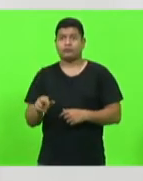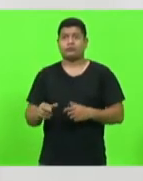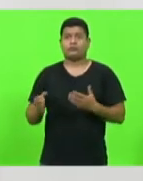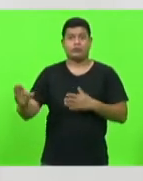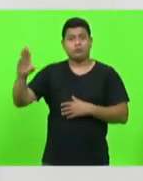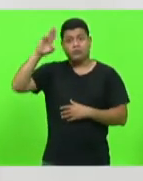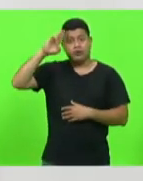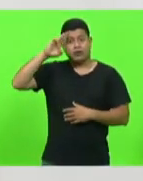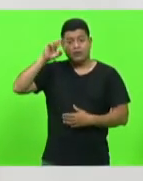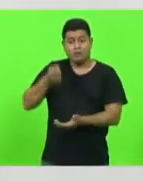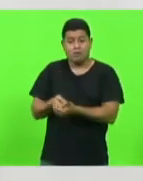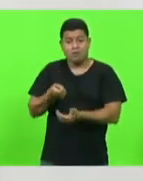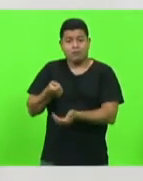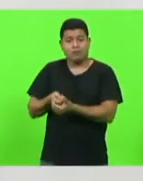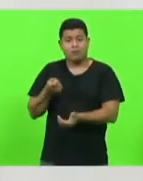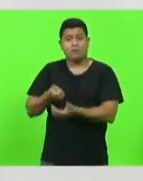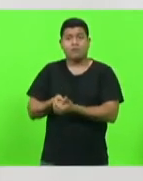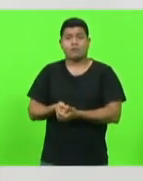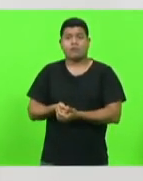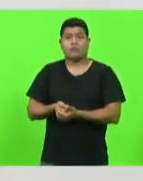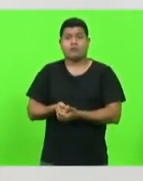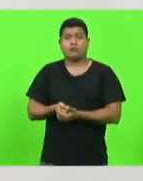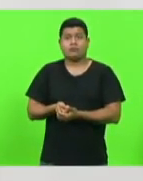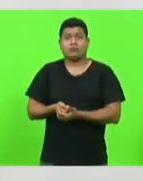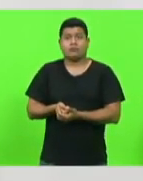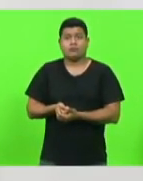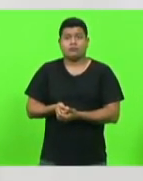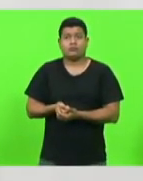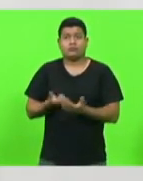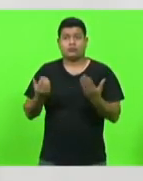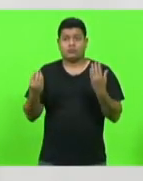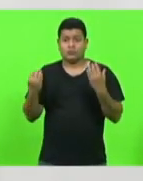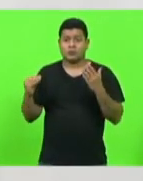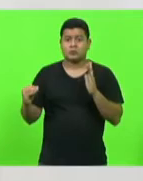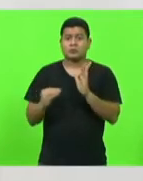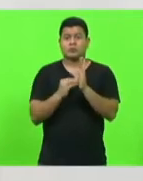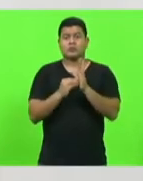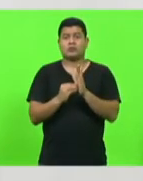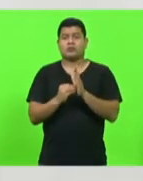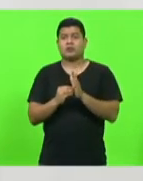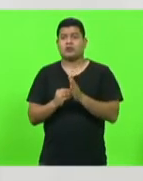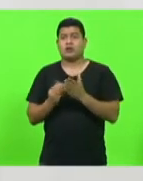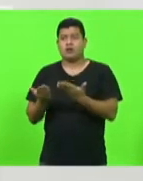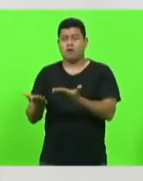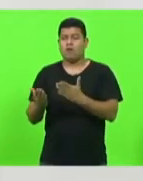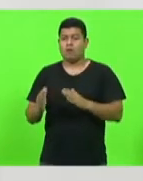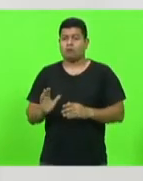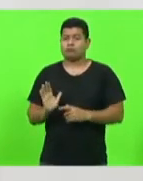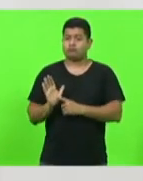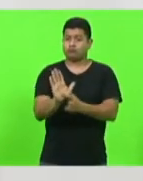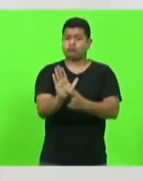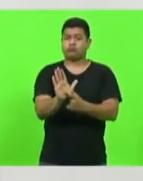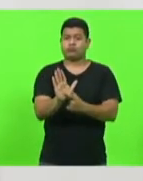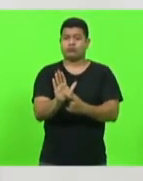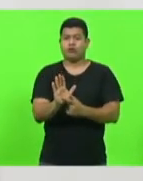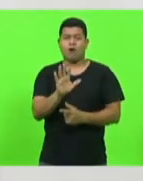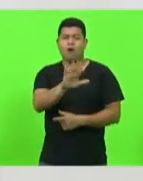coisas obrigatórias. Nem por isso implanta-se um passaporte sanitário para que o indivíduo, não, tu não pagou imposto de